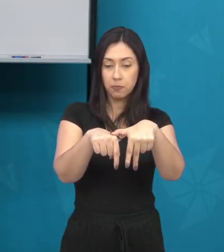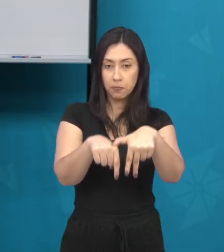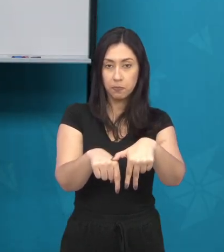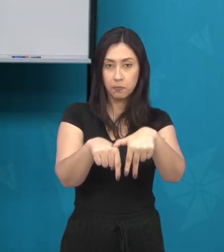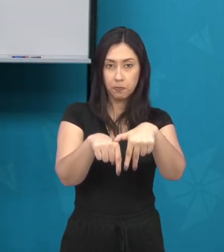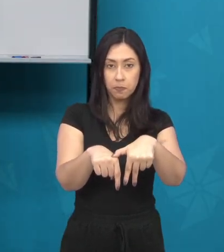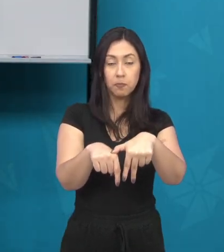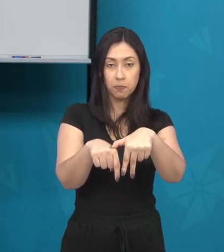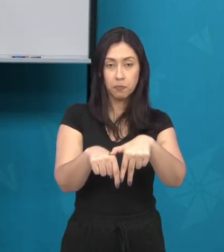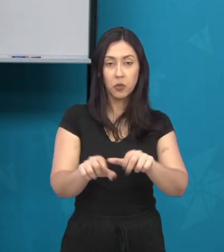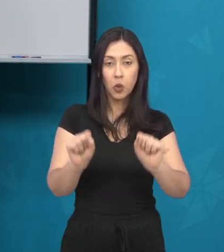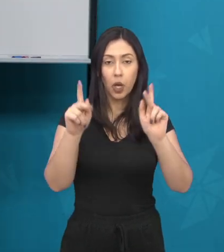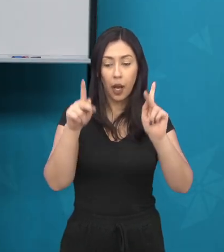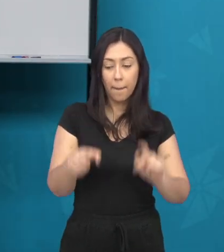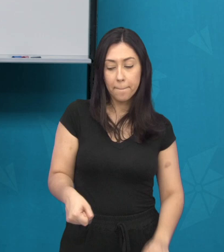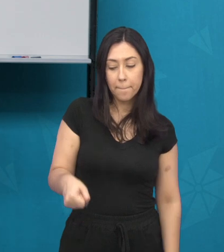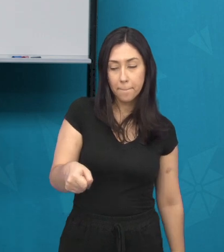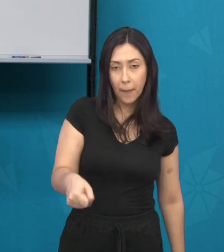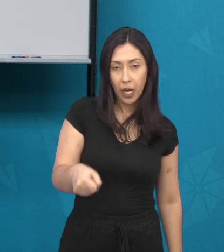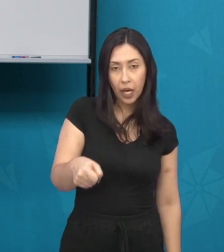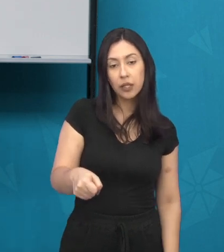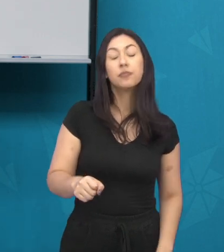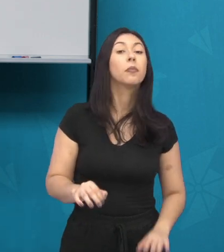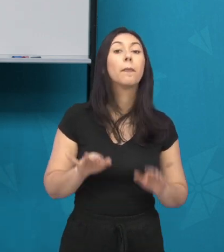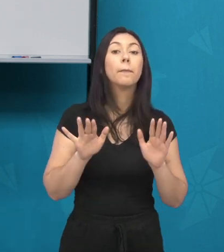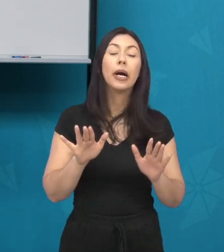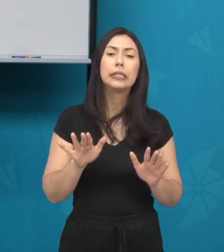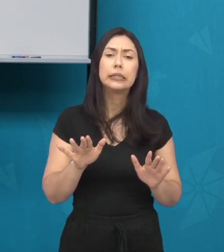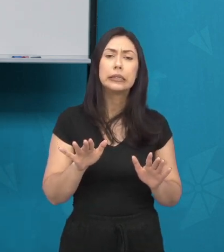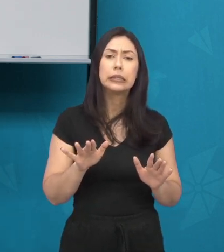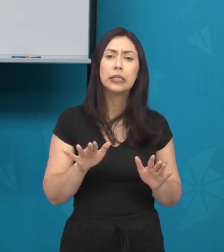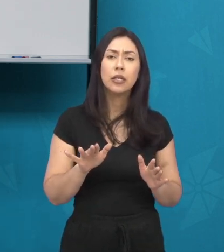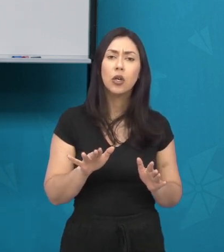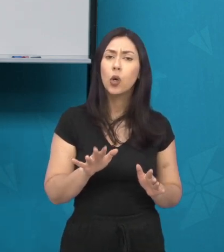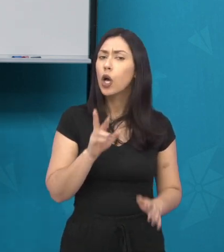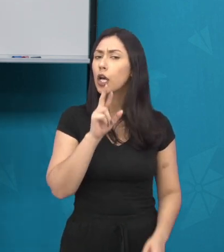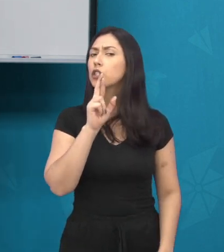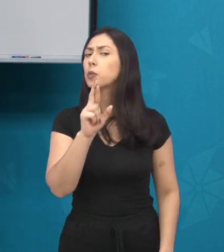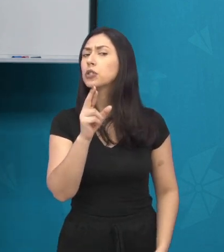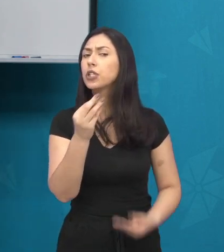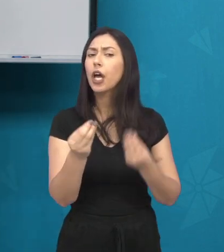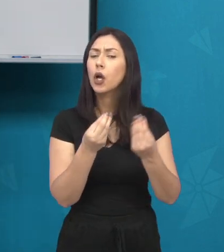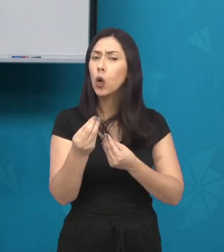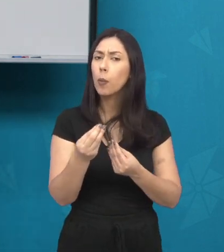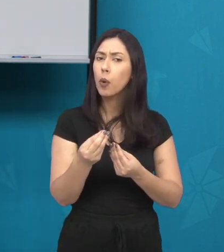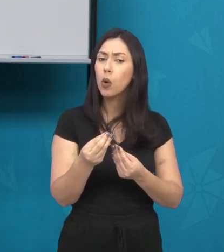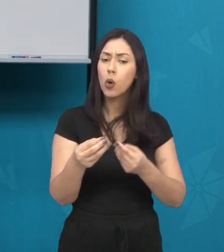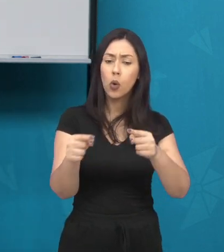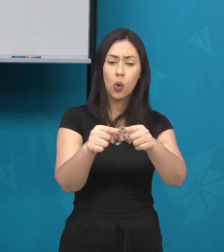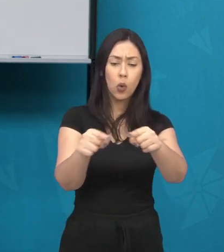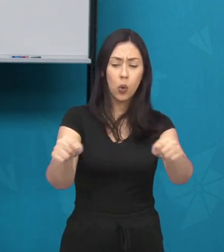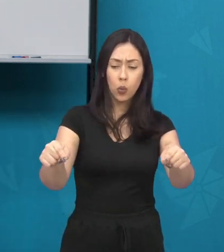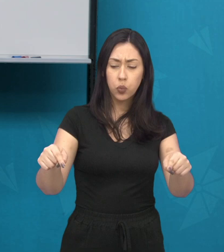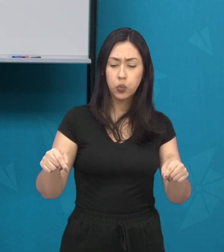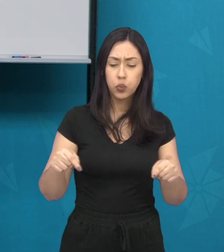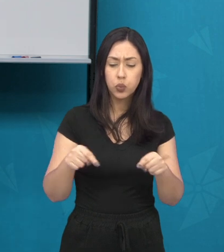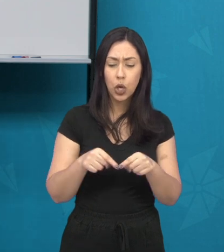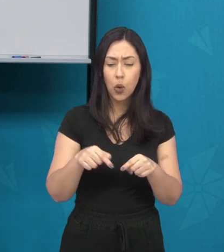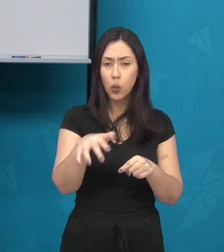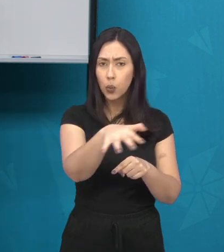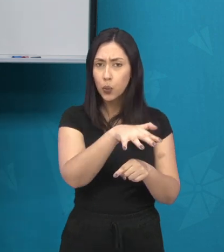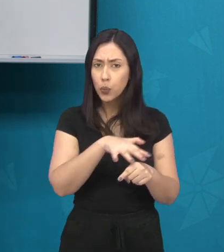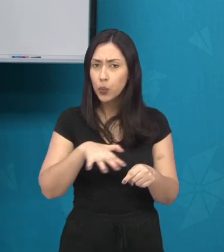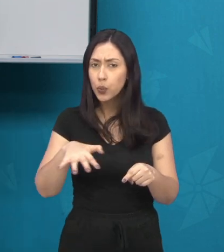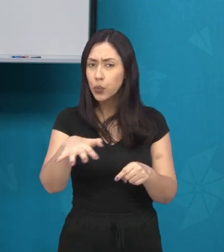Bengala beleza a leitura da plataforma ela é dada de modo geral de todo o peso que está em cima dessa